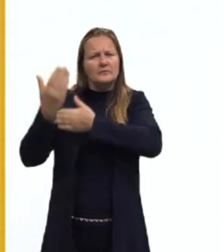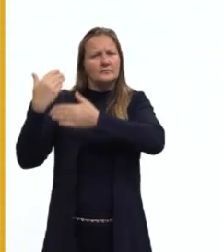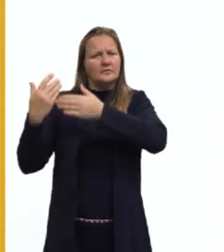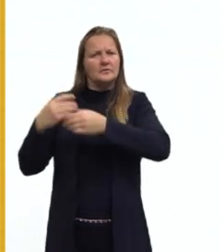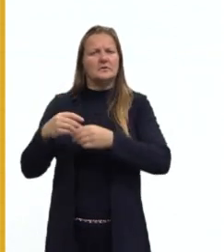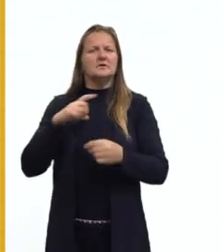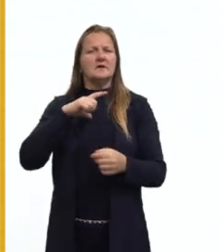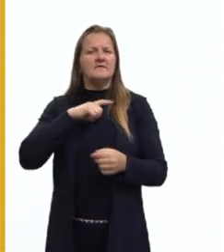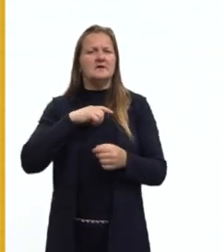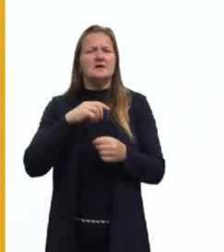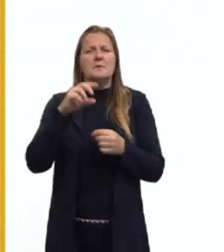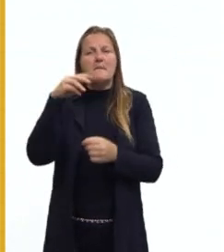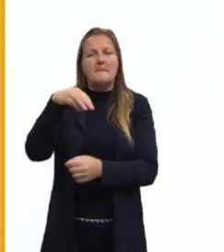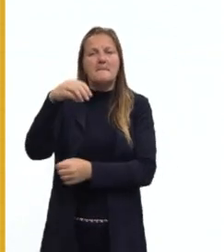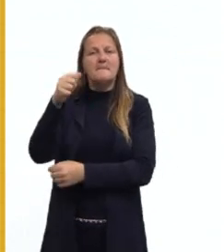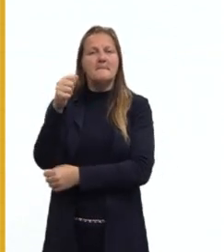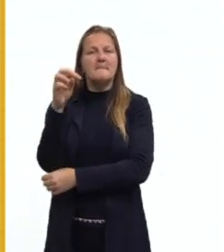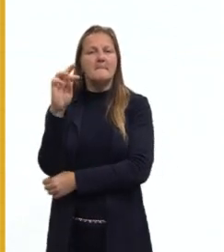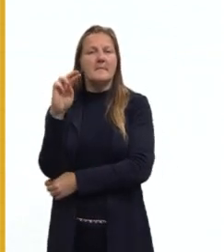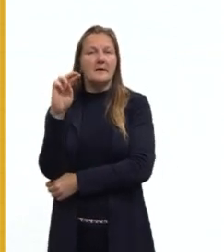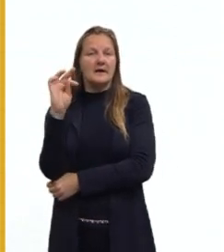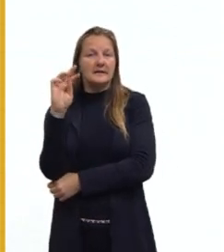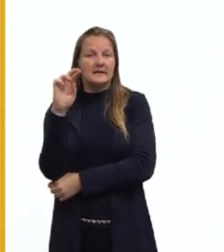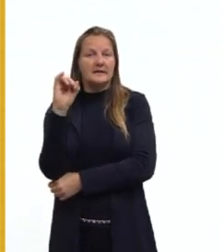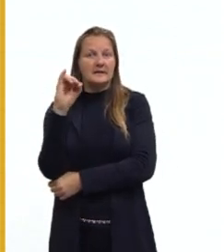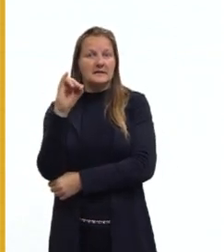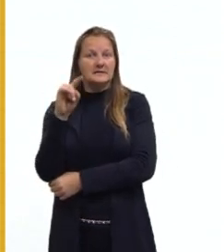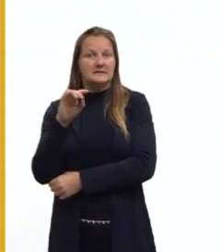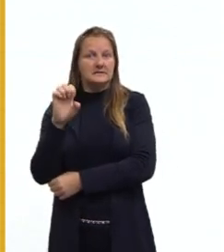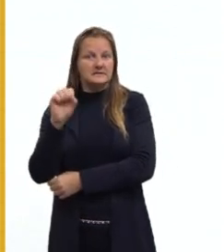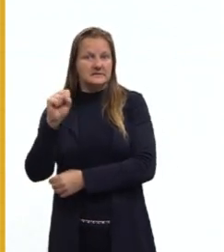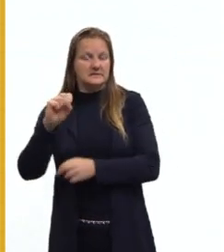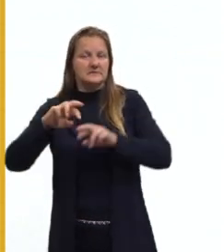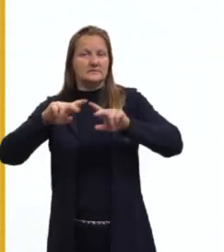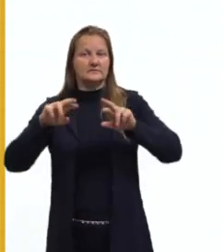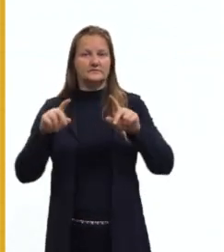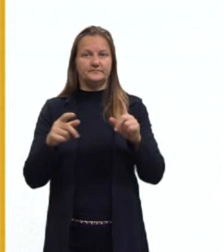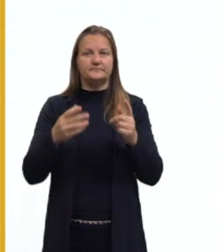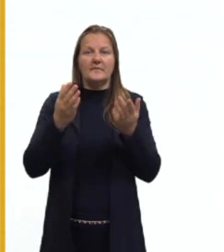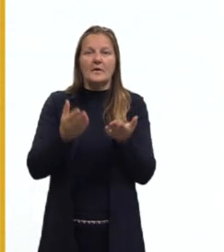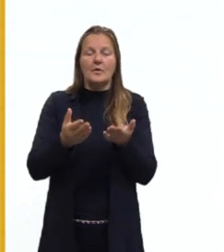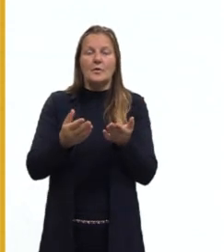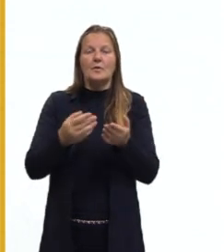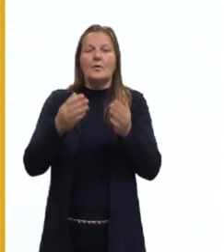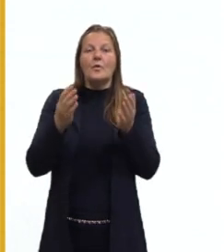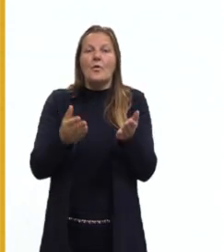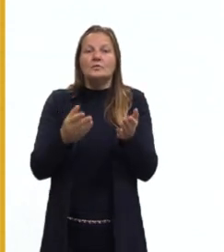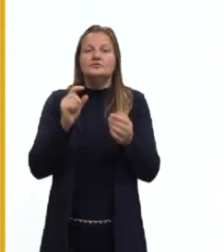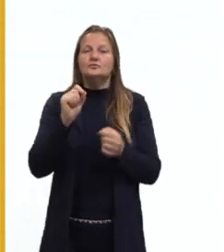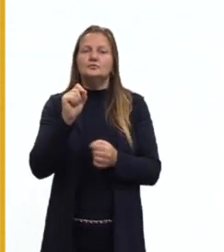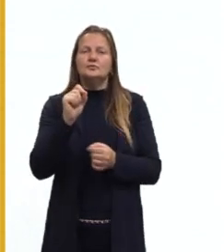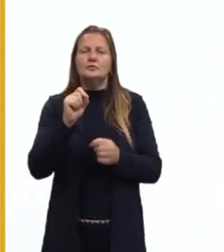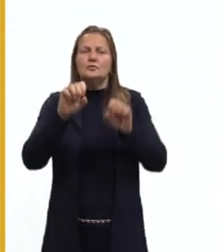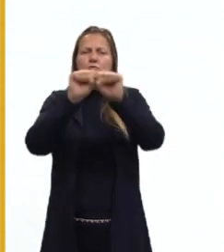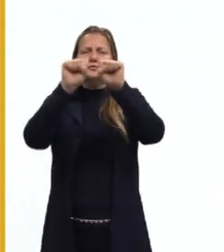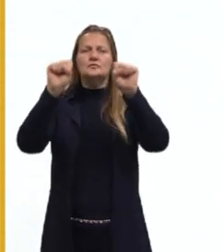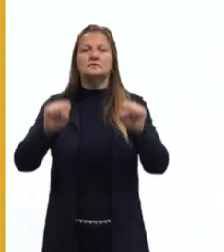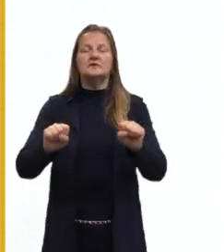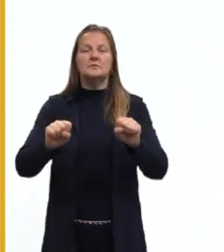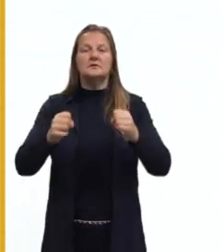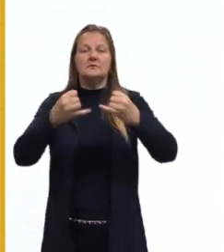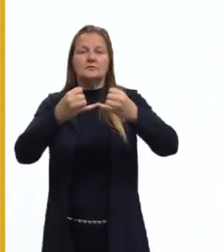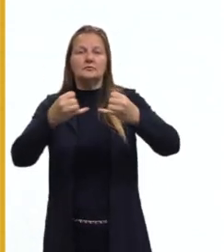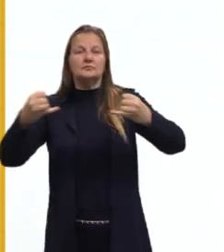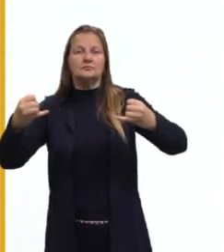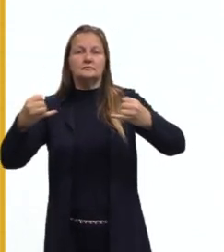matrizes determinantes né E no final da aula nós vimos Então o que são os sistemas lineares